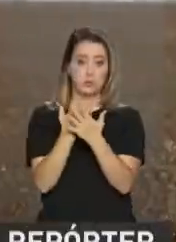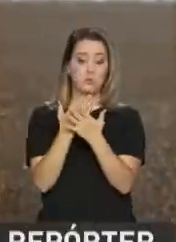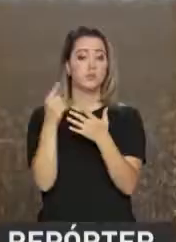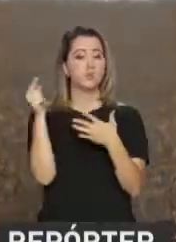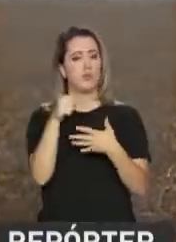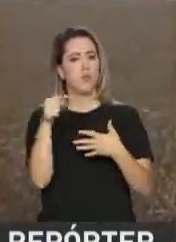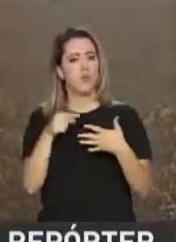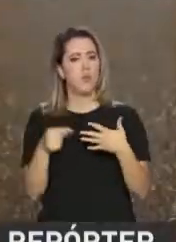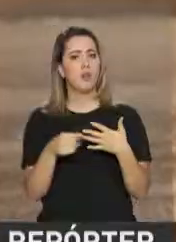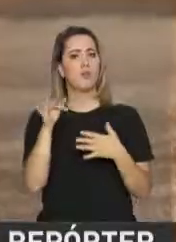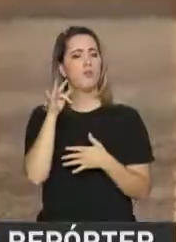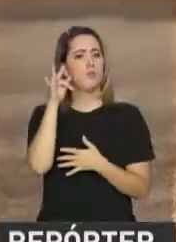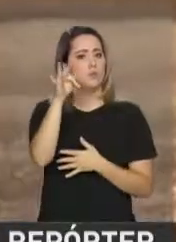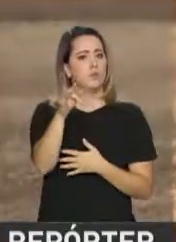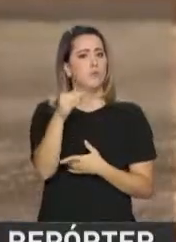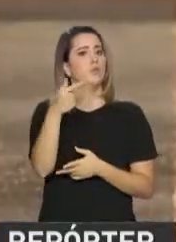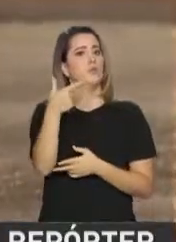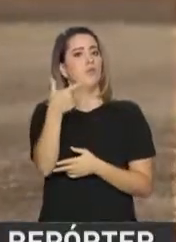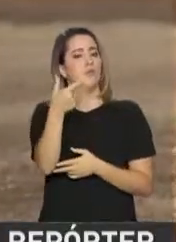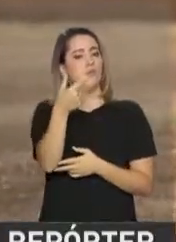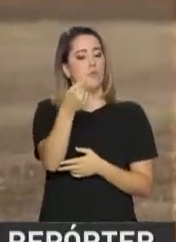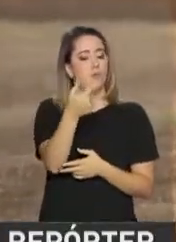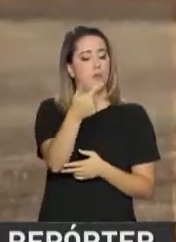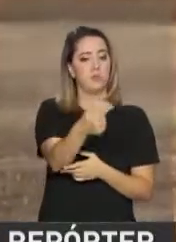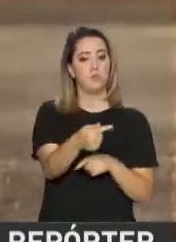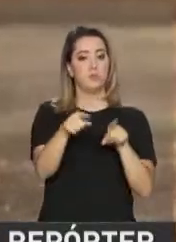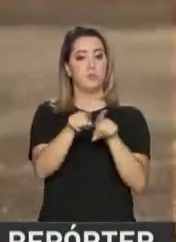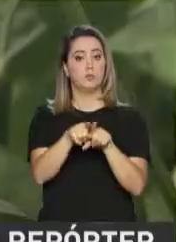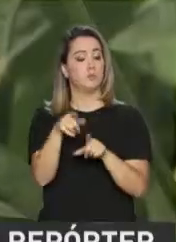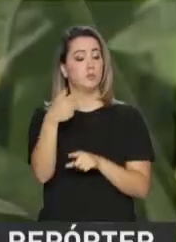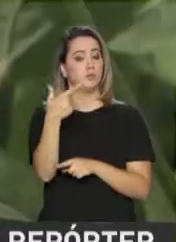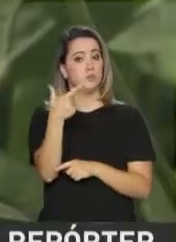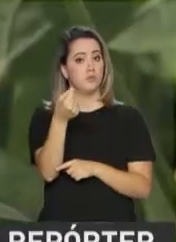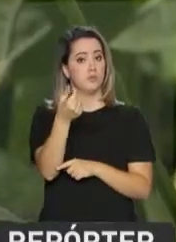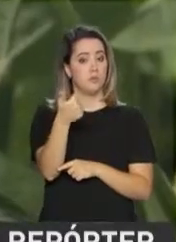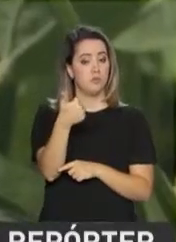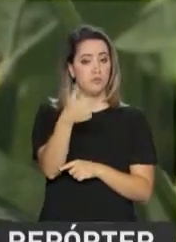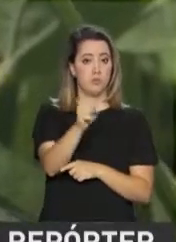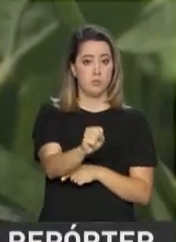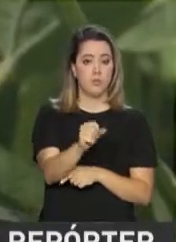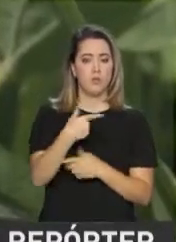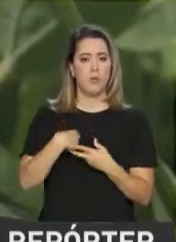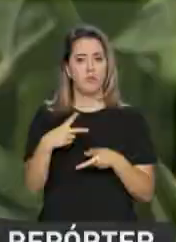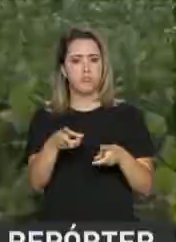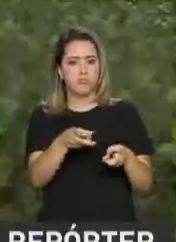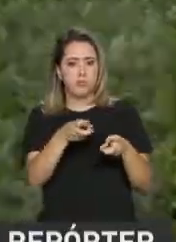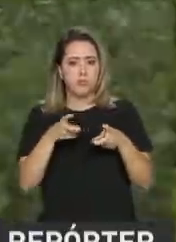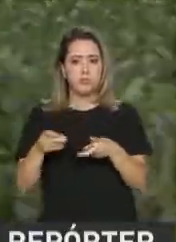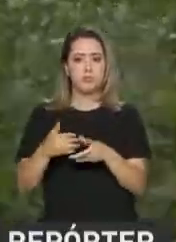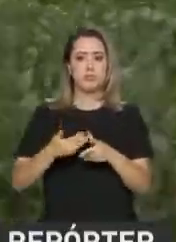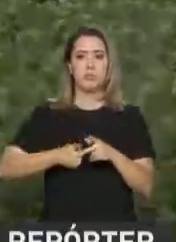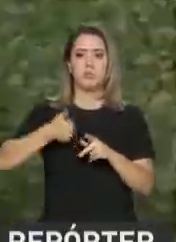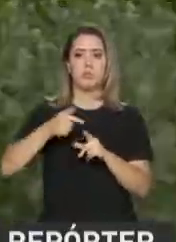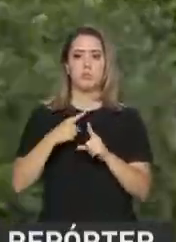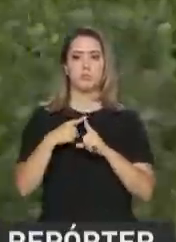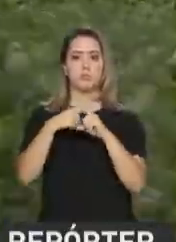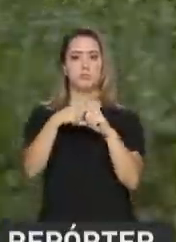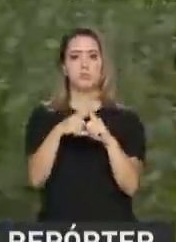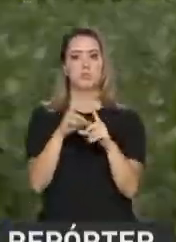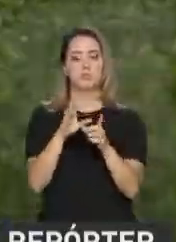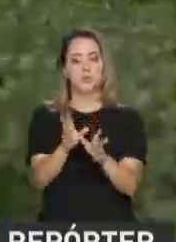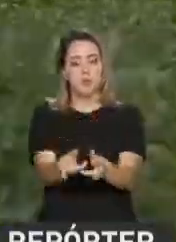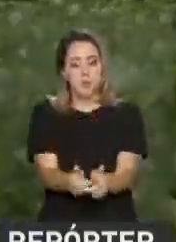as perspectivas para a safra de 2017 e 2018 o levantamento prevê um cenário positivo sobretudo para